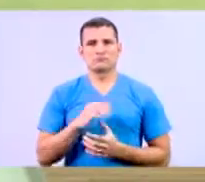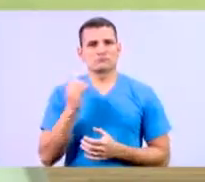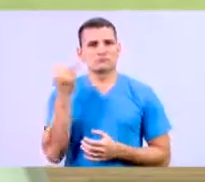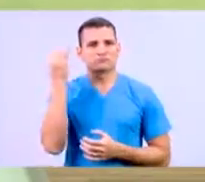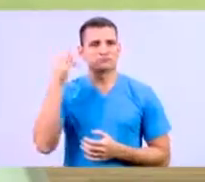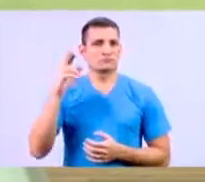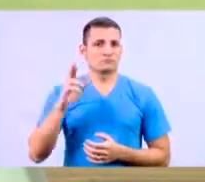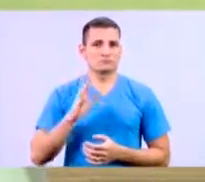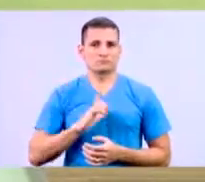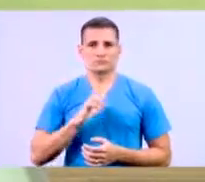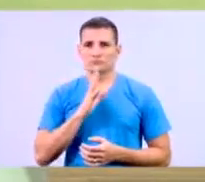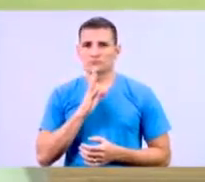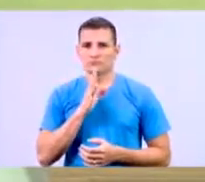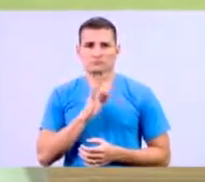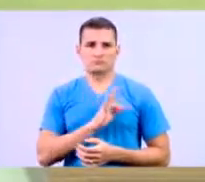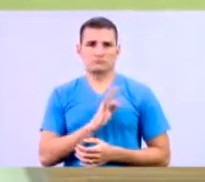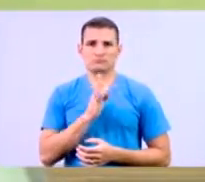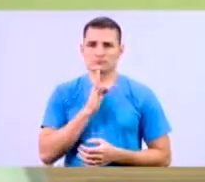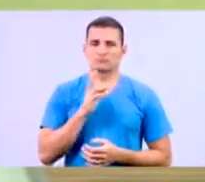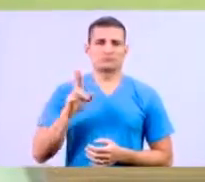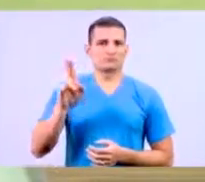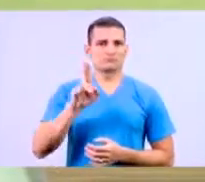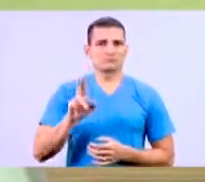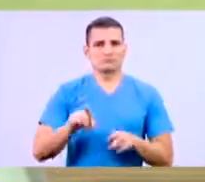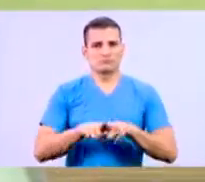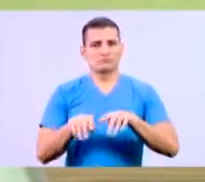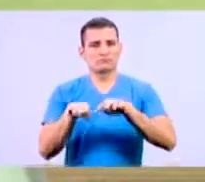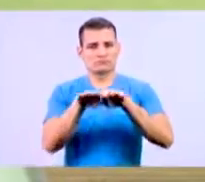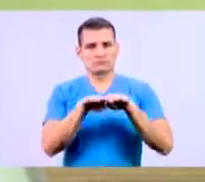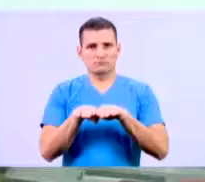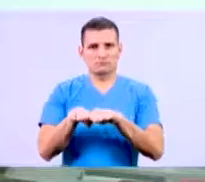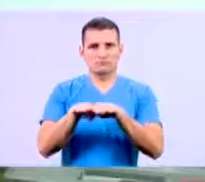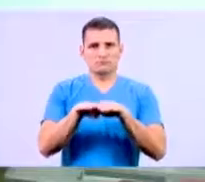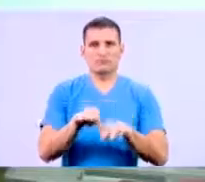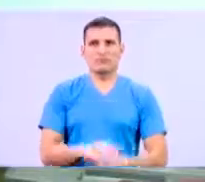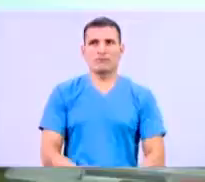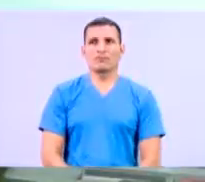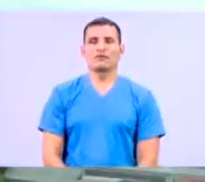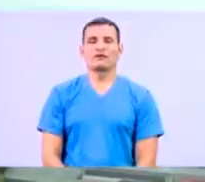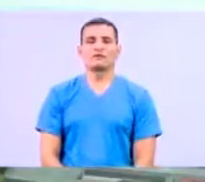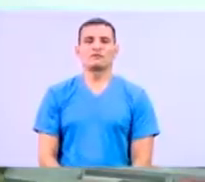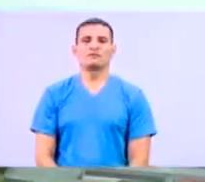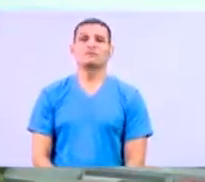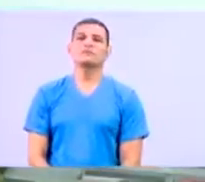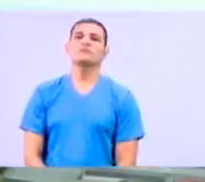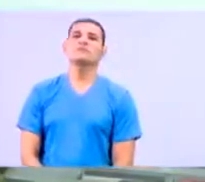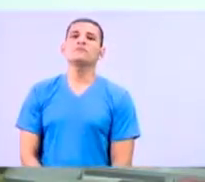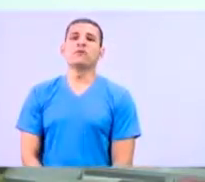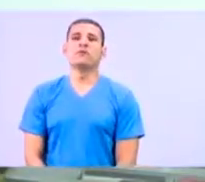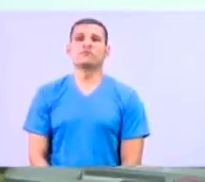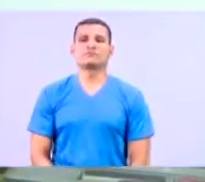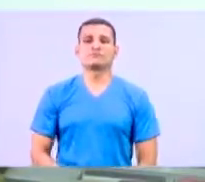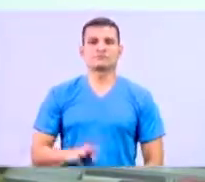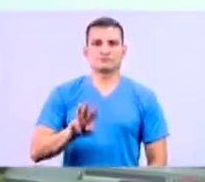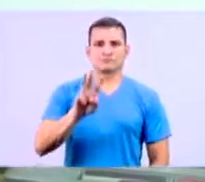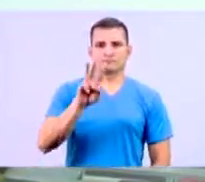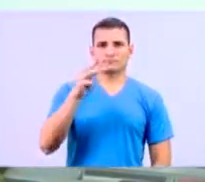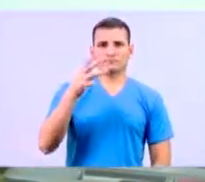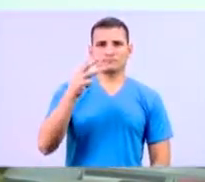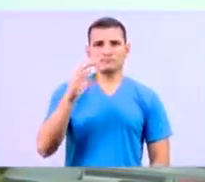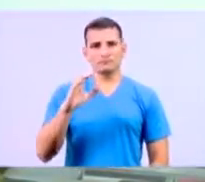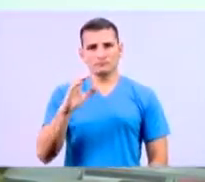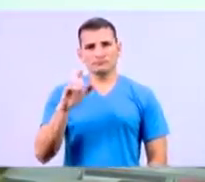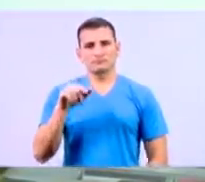conhecimento técnico conheça e utilize esses padrões. Legal. Então, tá aí, ó, o W3C é um padrão